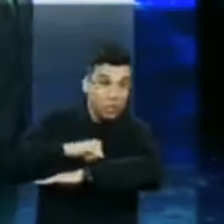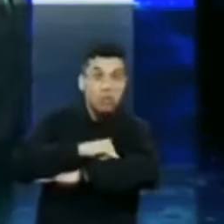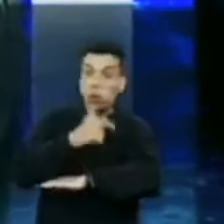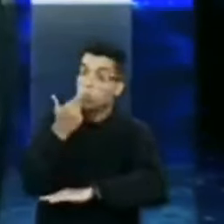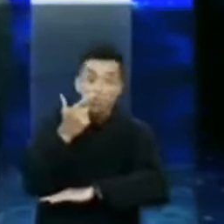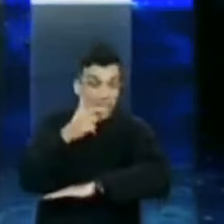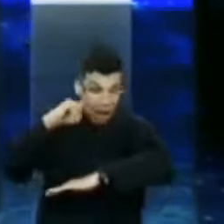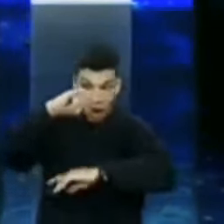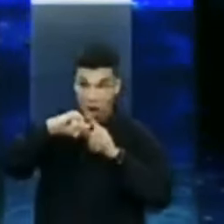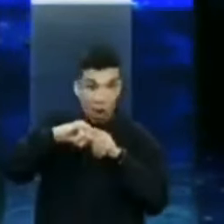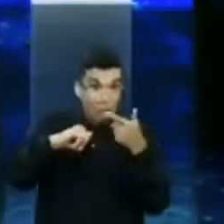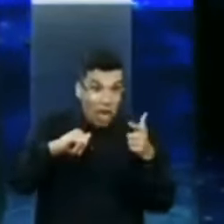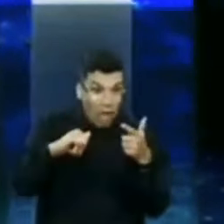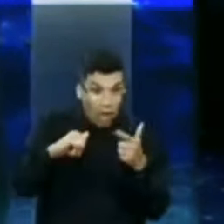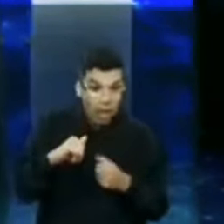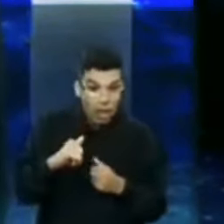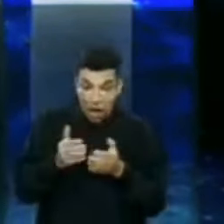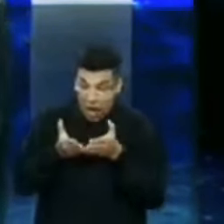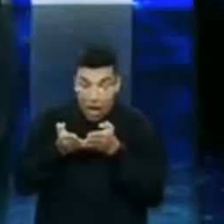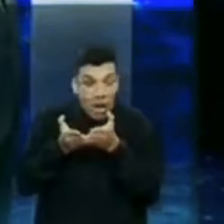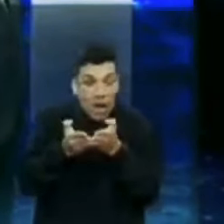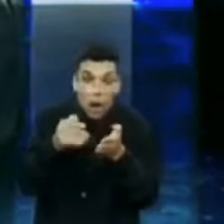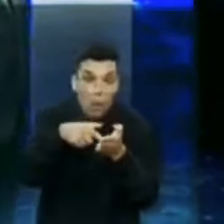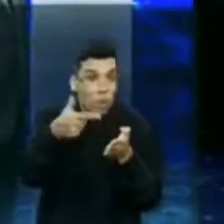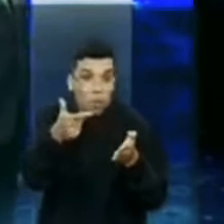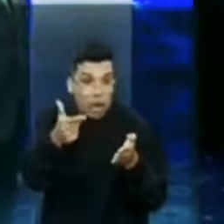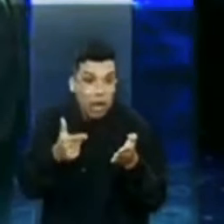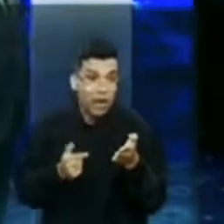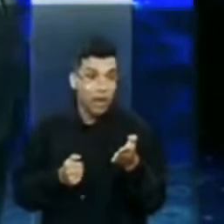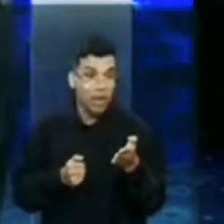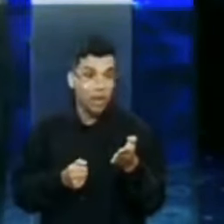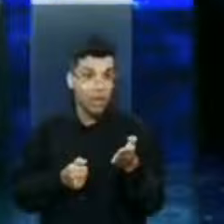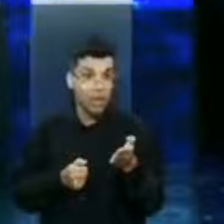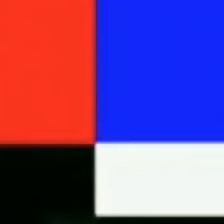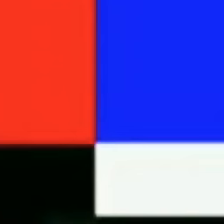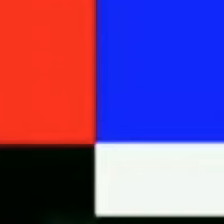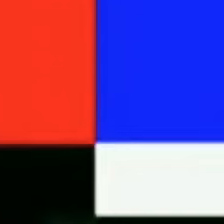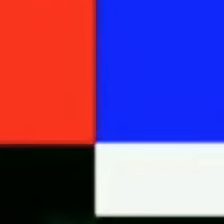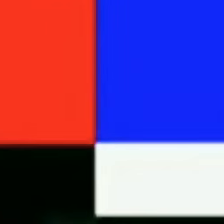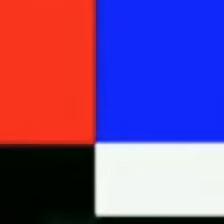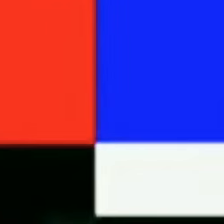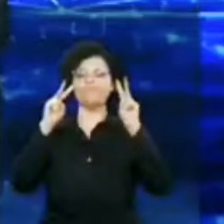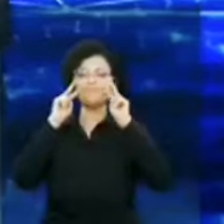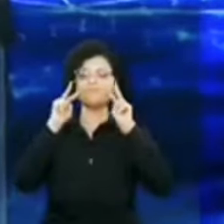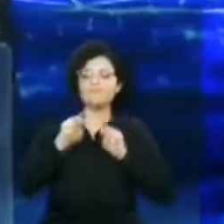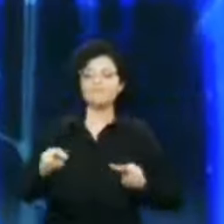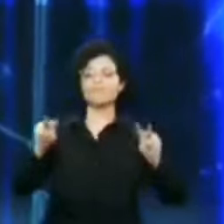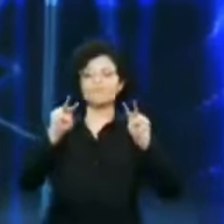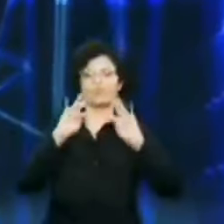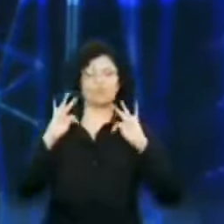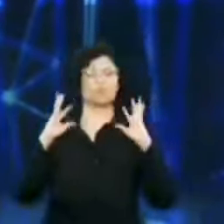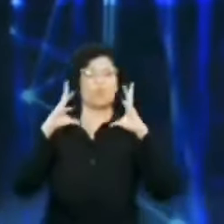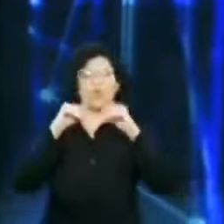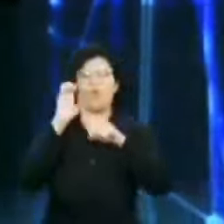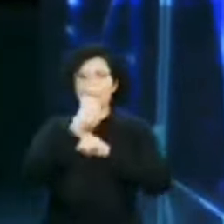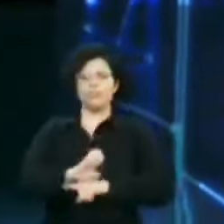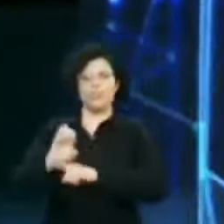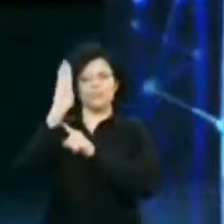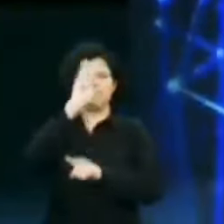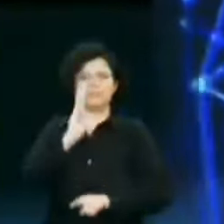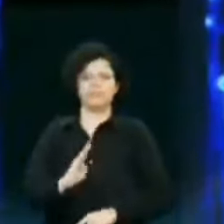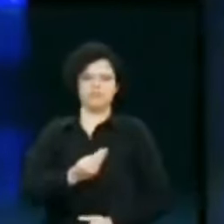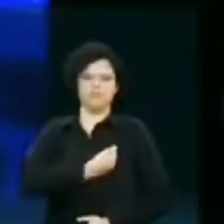o exército não tinha nem futuro eu dei brasileiro todo mundo se lembra